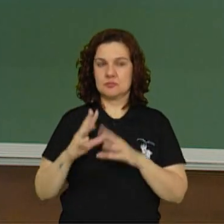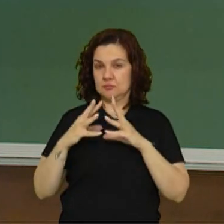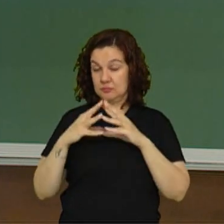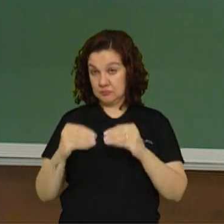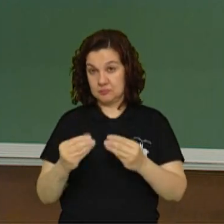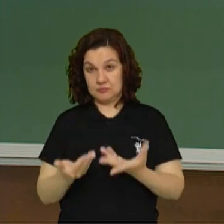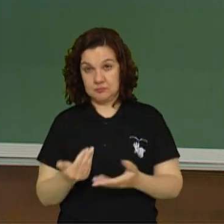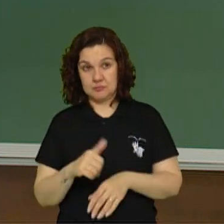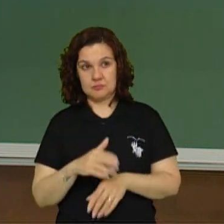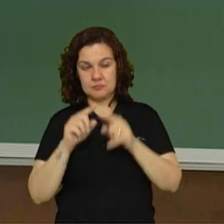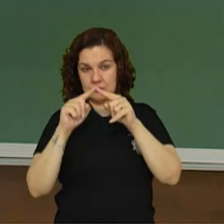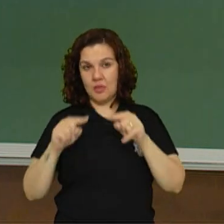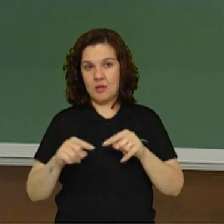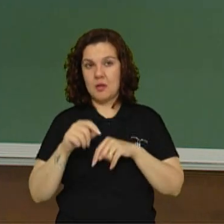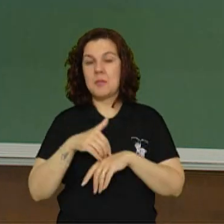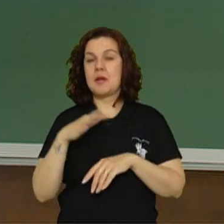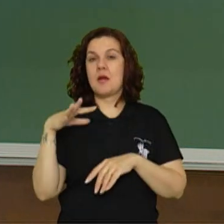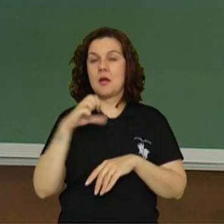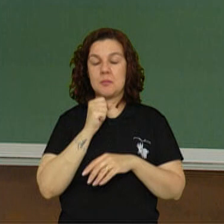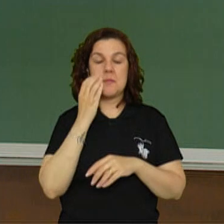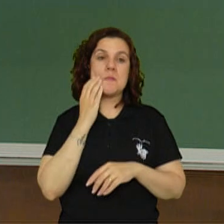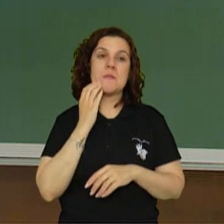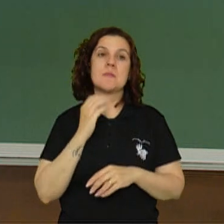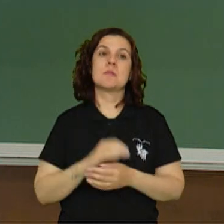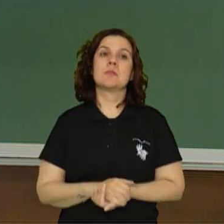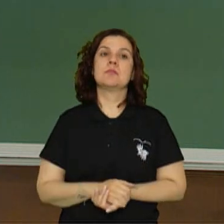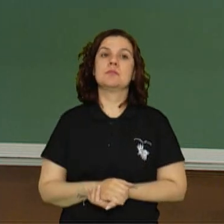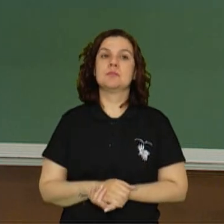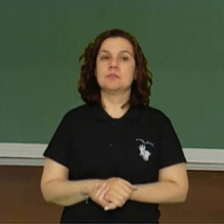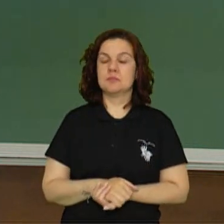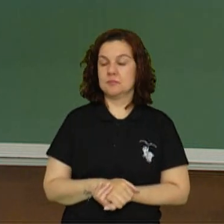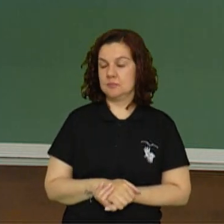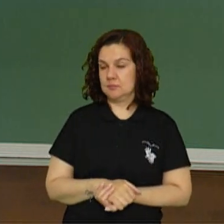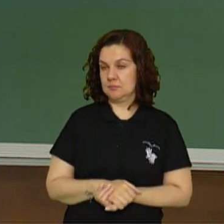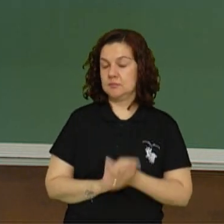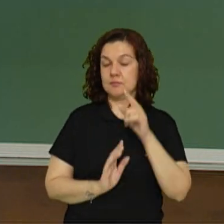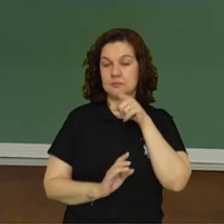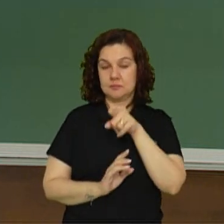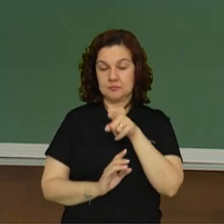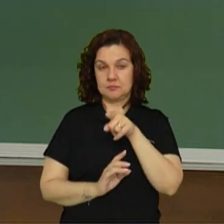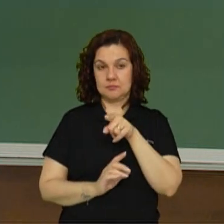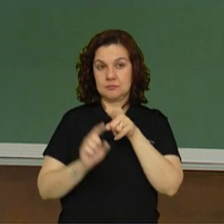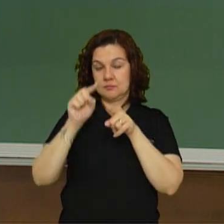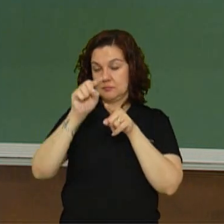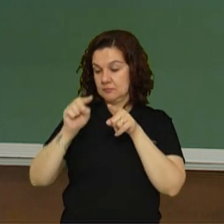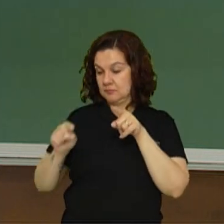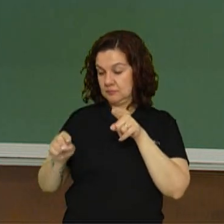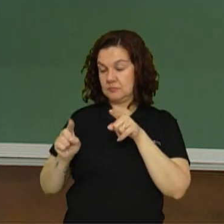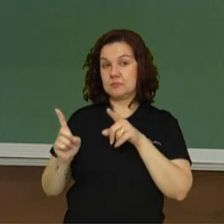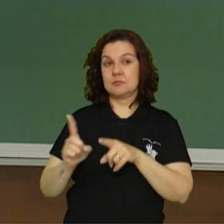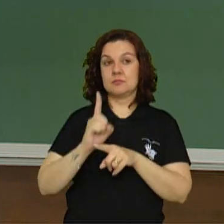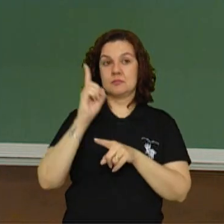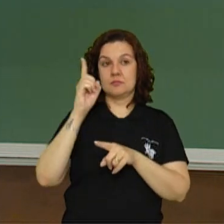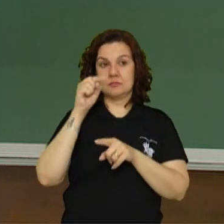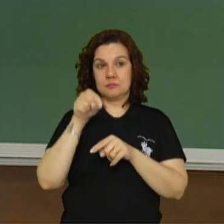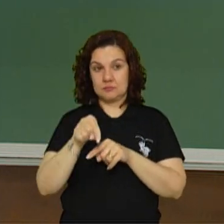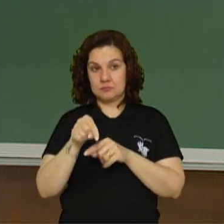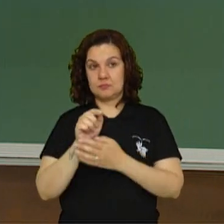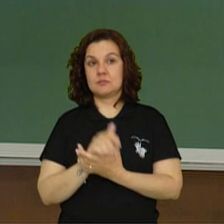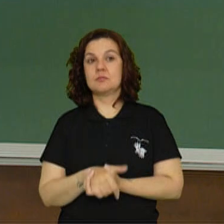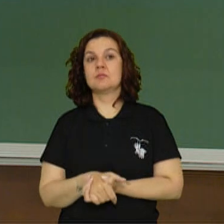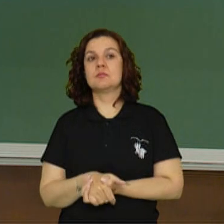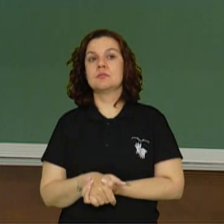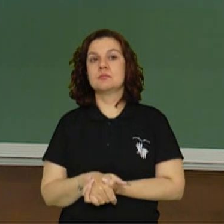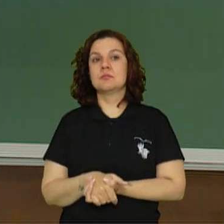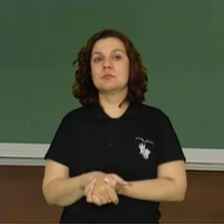tá? Para qualquer tipo de triângulo. Área, a base, que é o lado do triângulo, a altura já